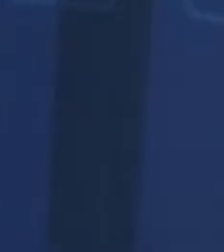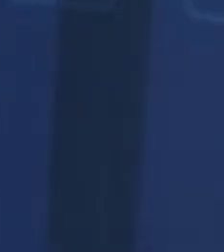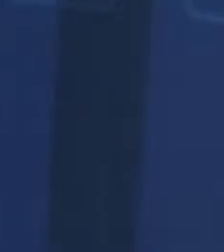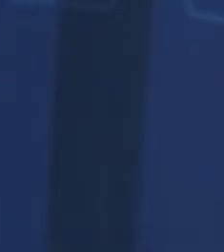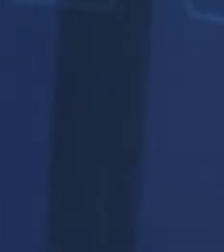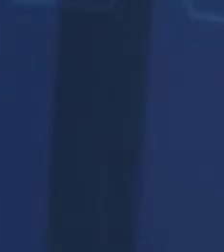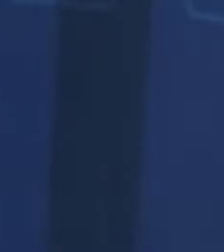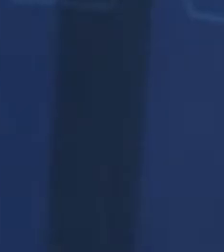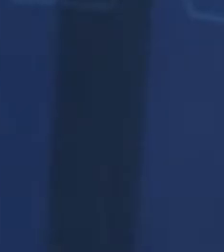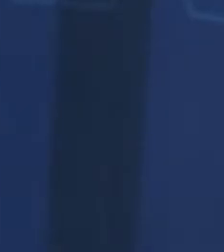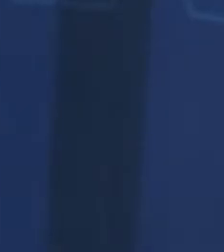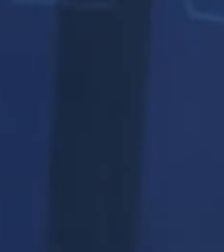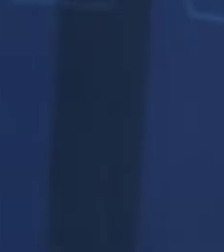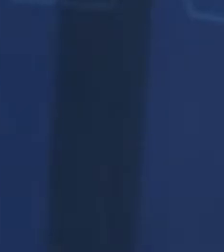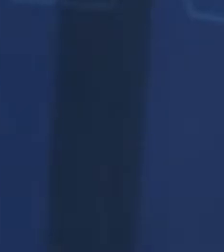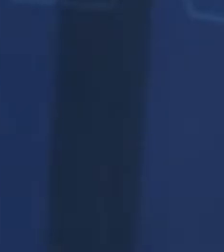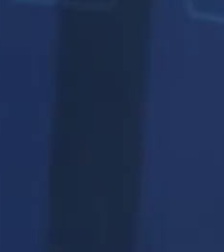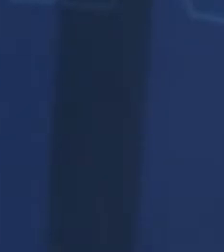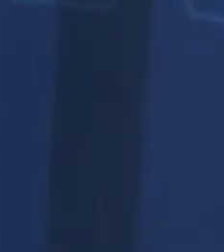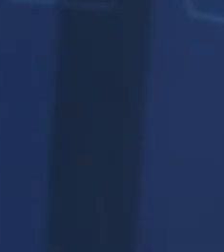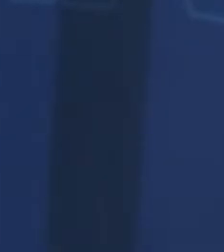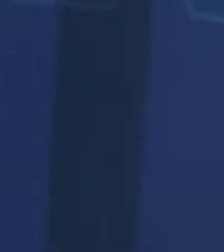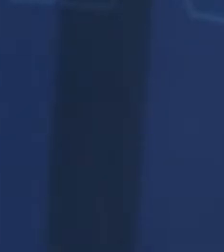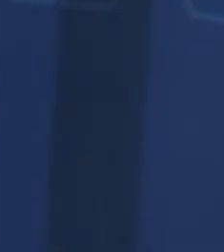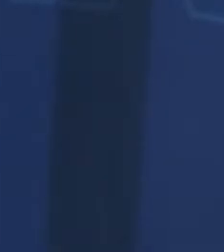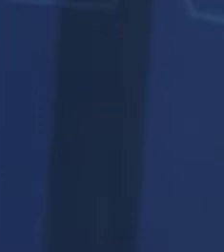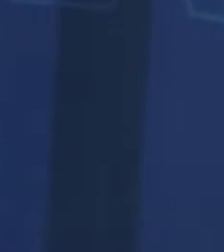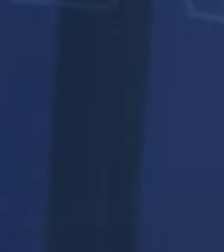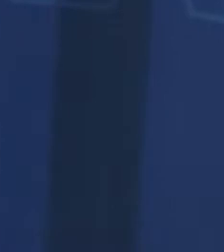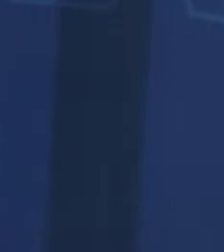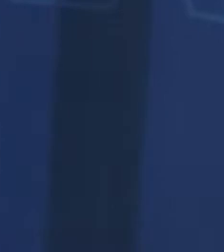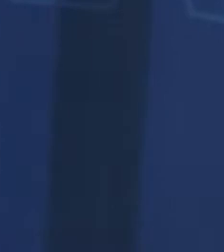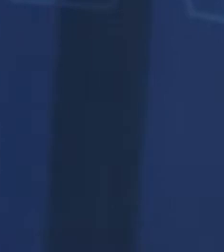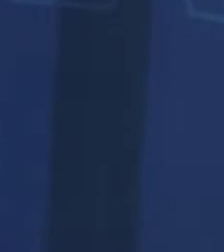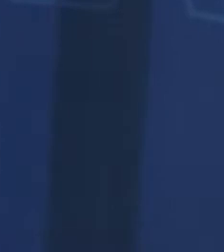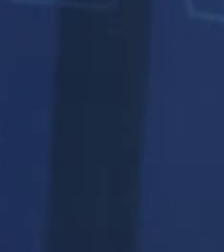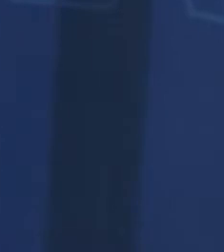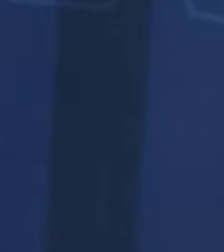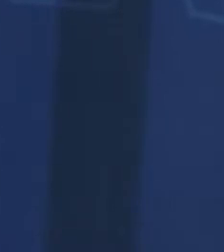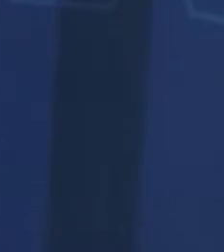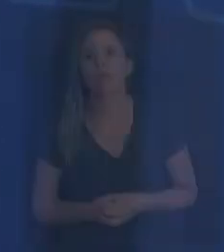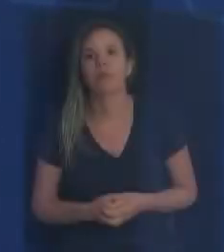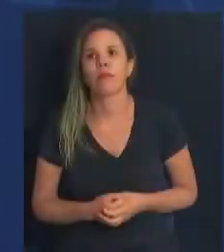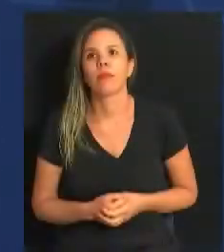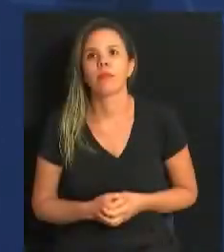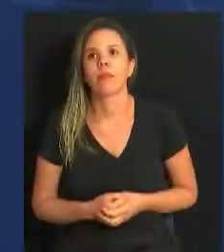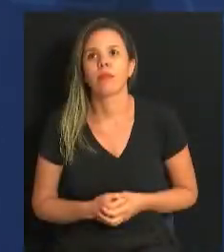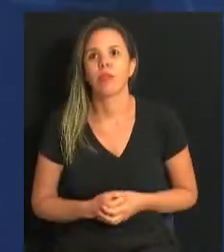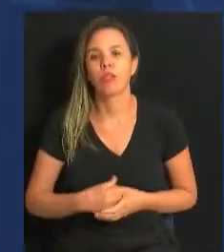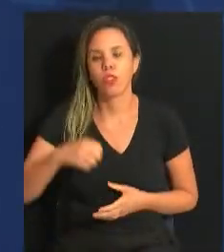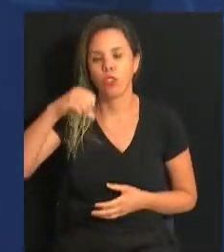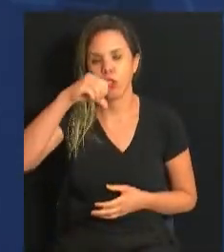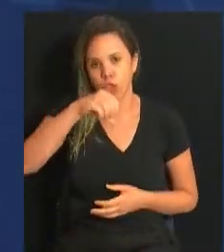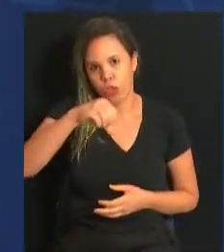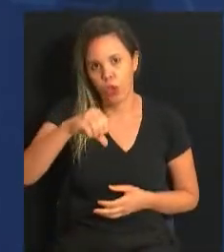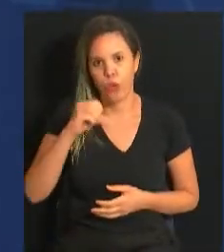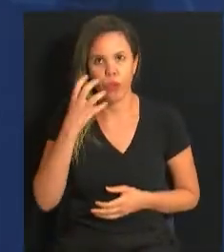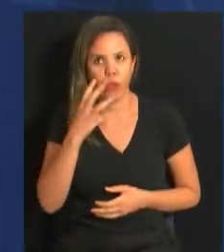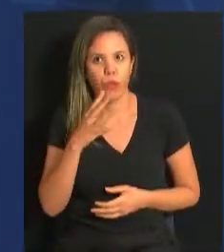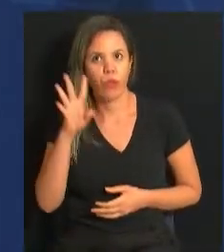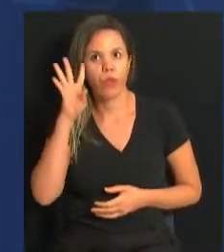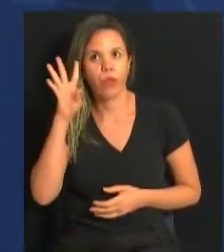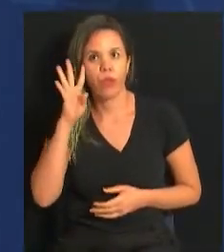o Olá seja bem-vinda seja bem-vindo chegamos ao meio da semana quarta-feira nove de fevereiro de